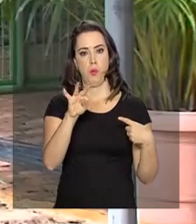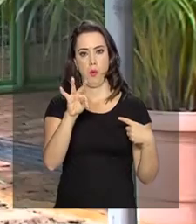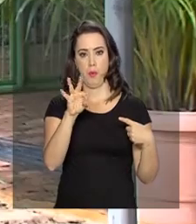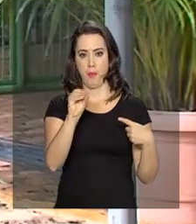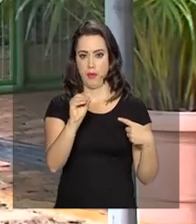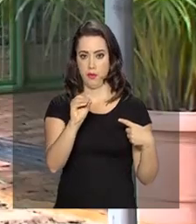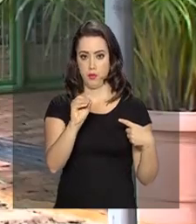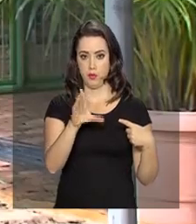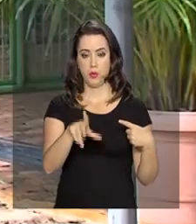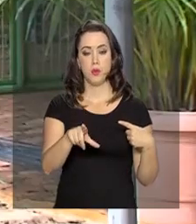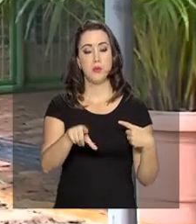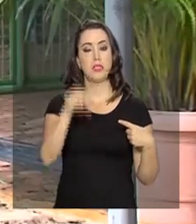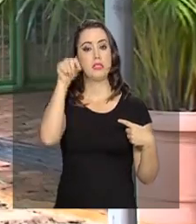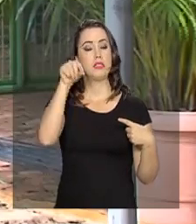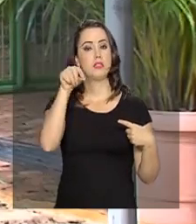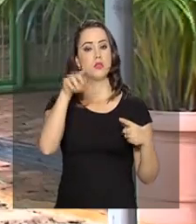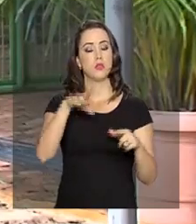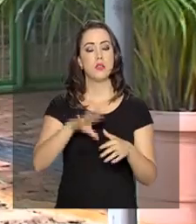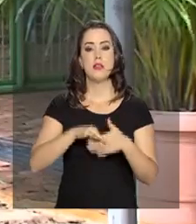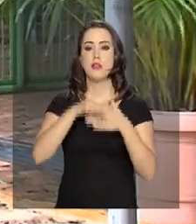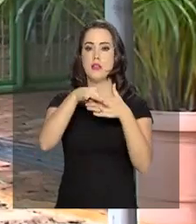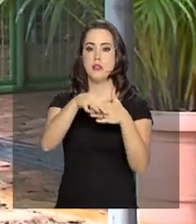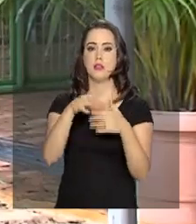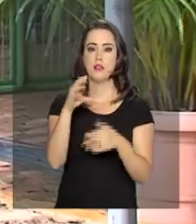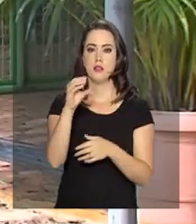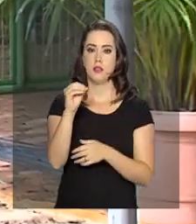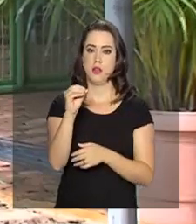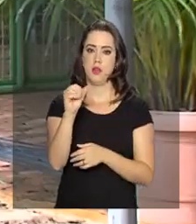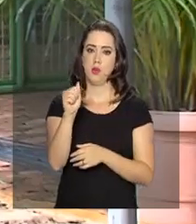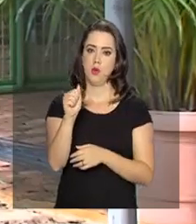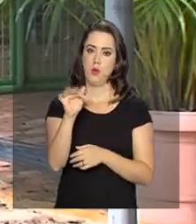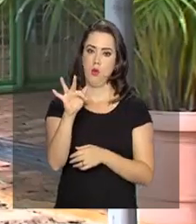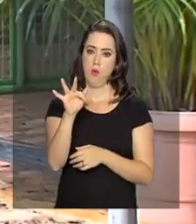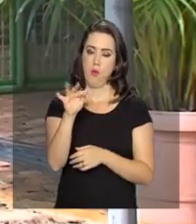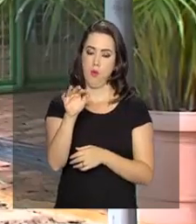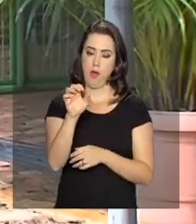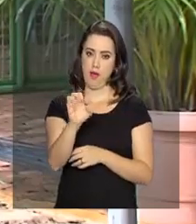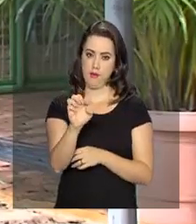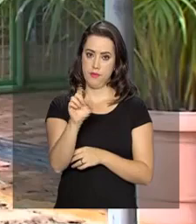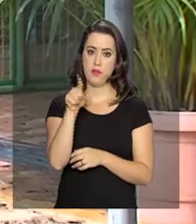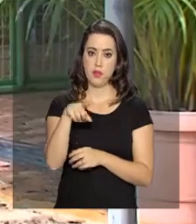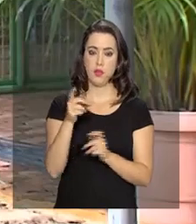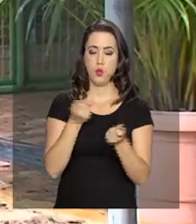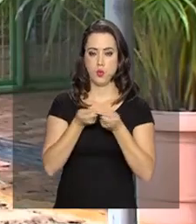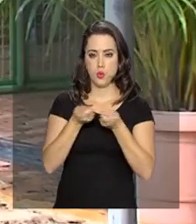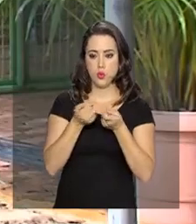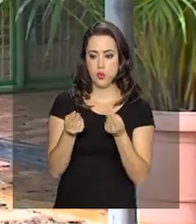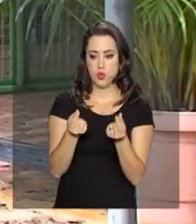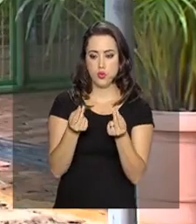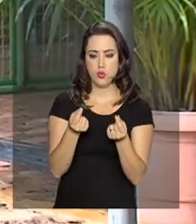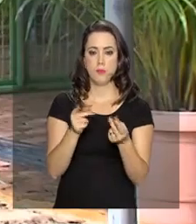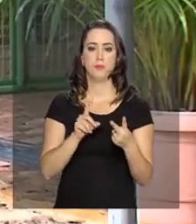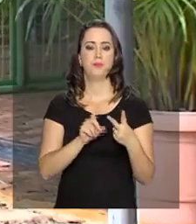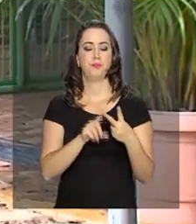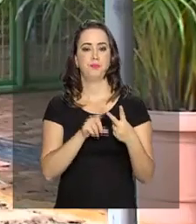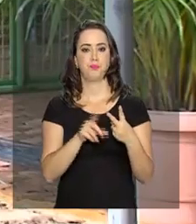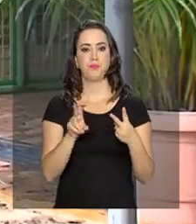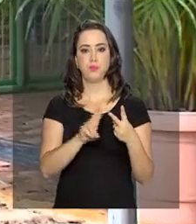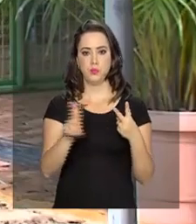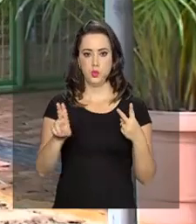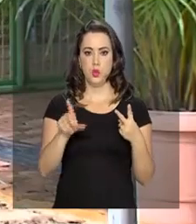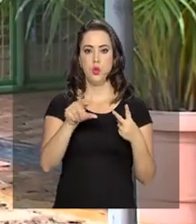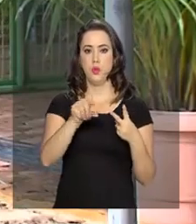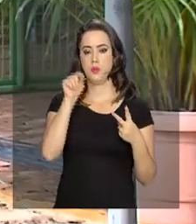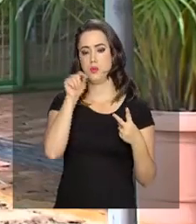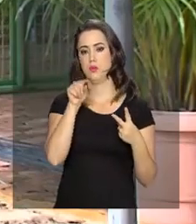presidir o COAF, que é o Conselho de Controles de Atividades Financeiras. O outro nome indicado por ele é